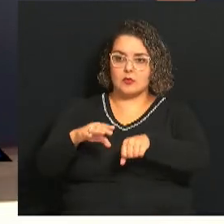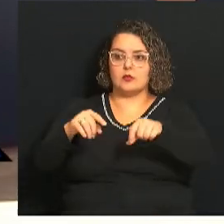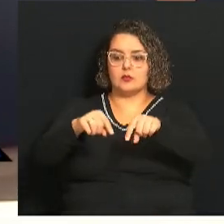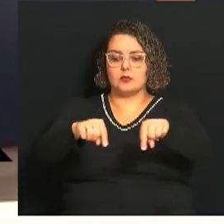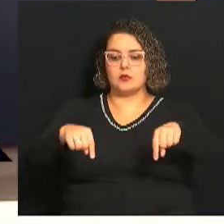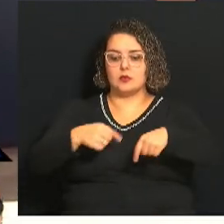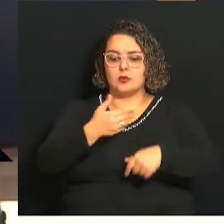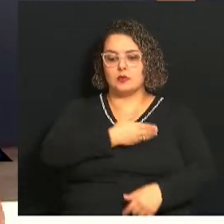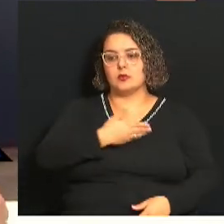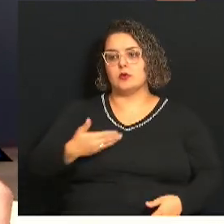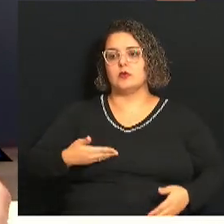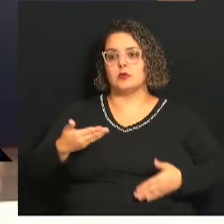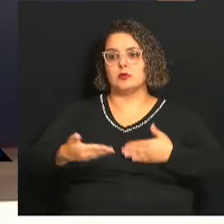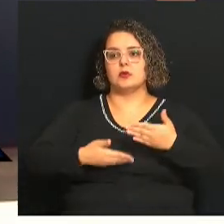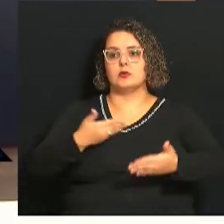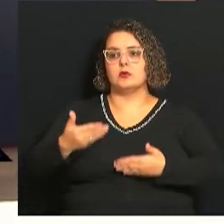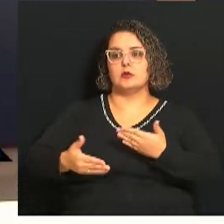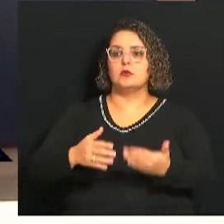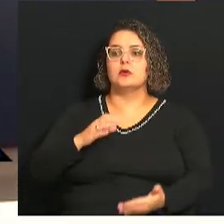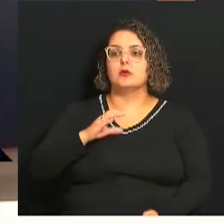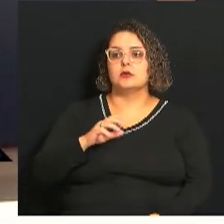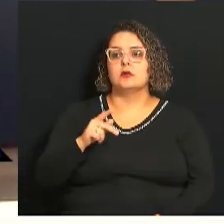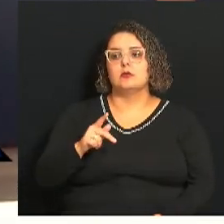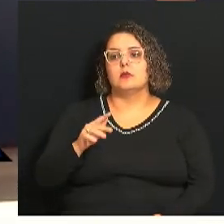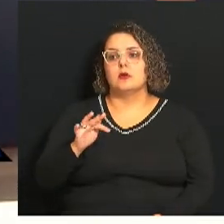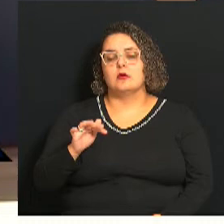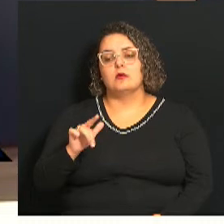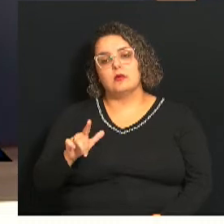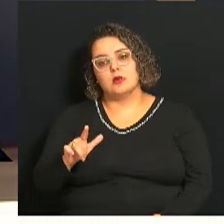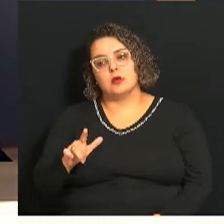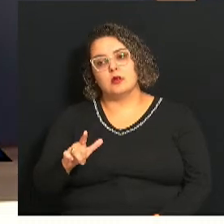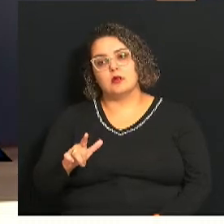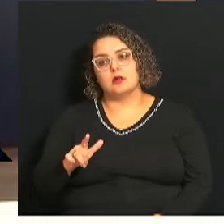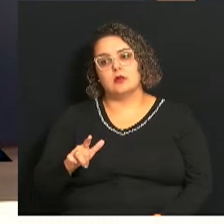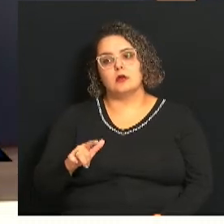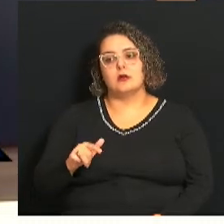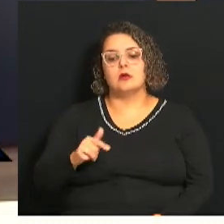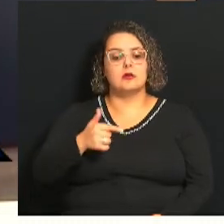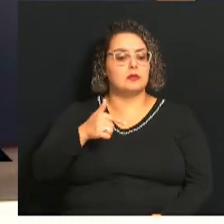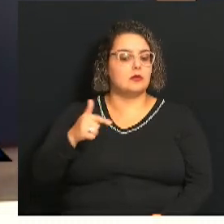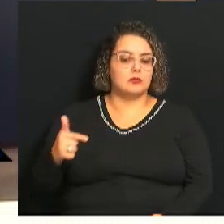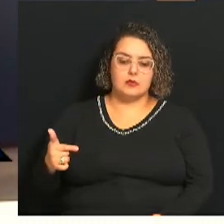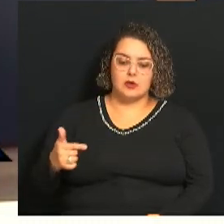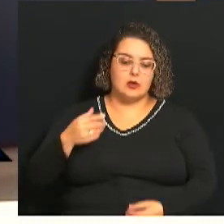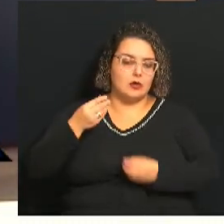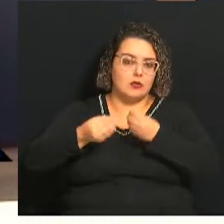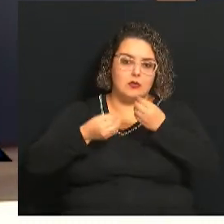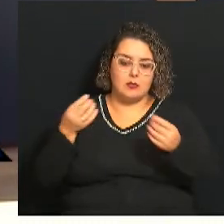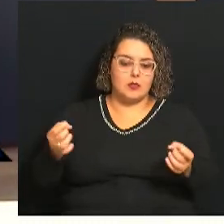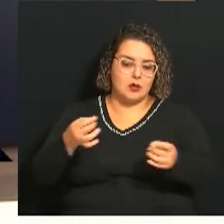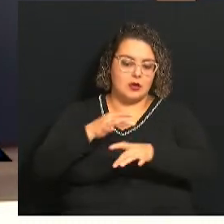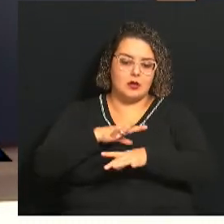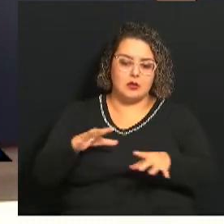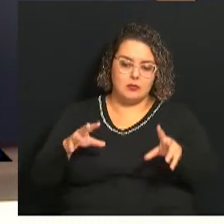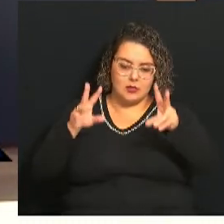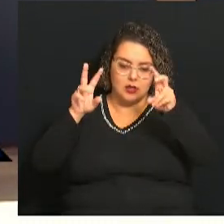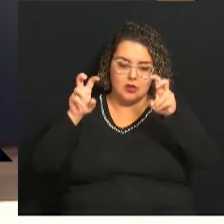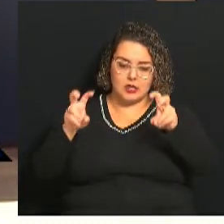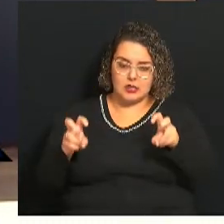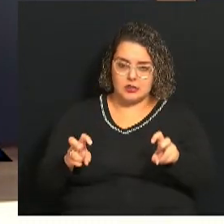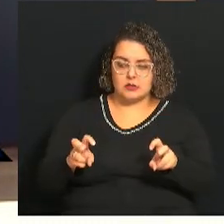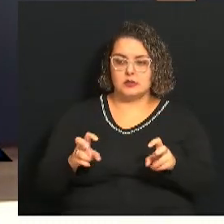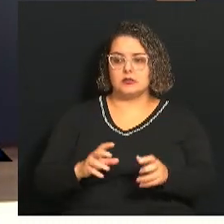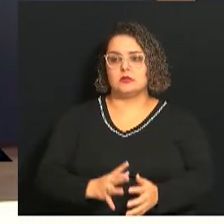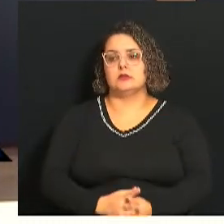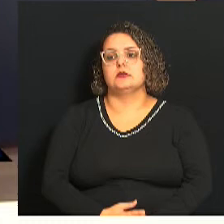públicos quanto para a CPFL. A gente não esgota hoje esse assunto e eu